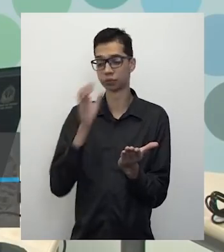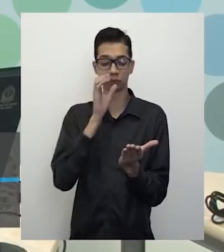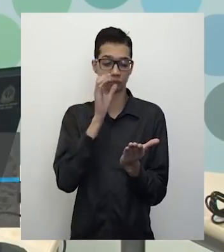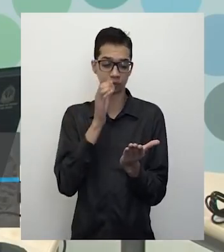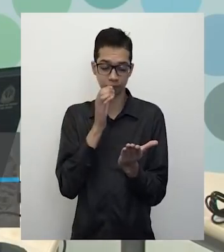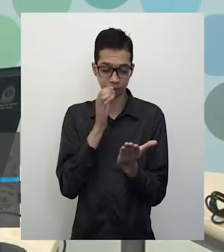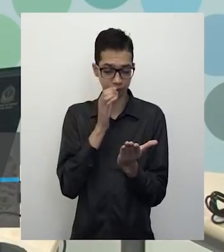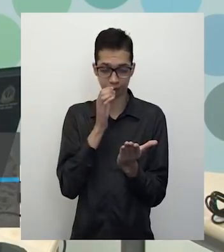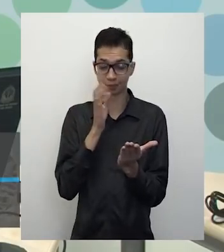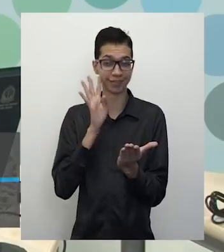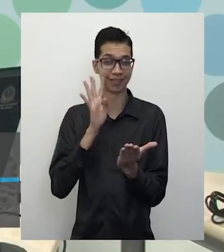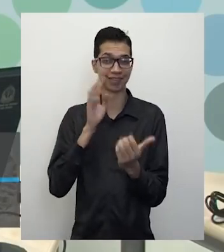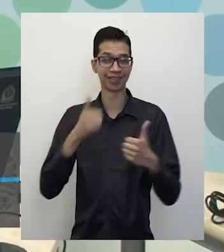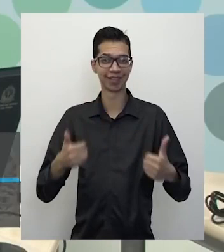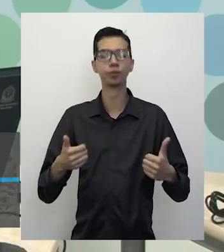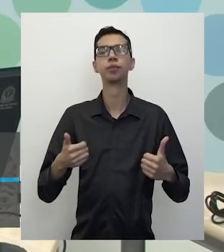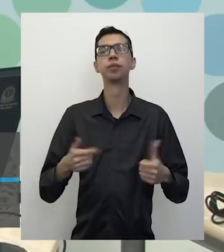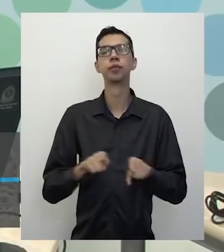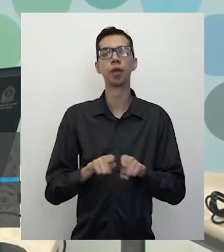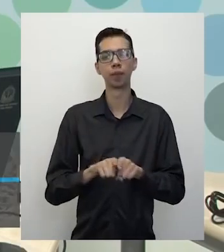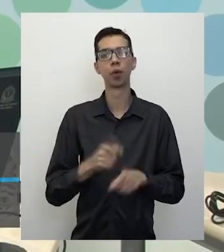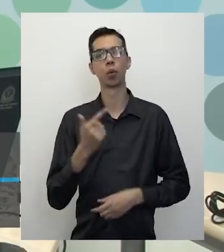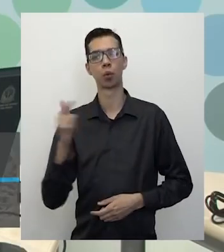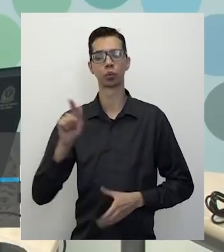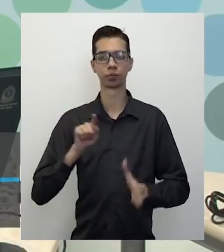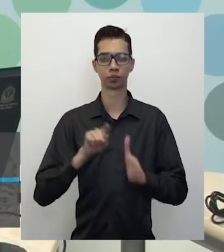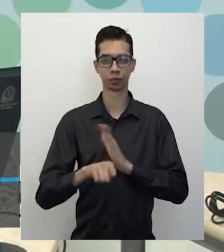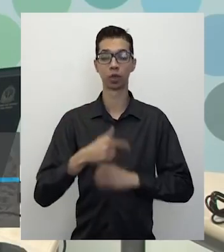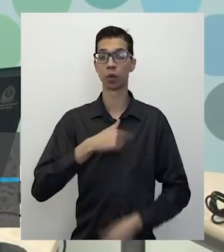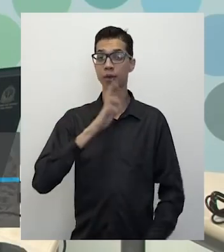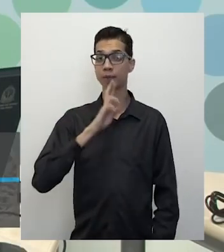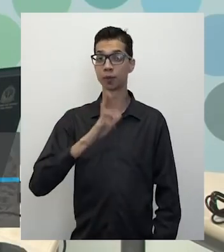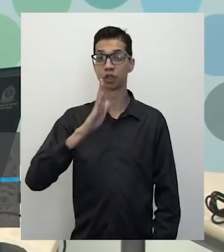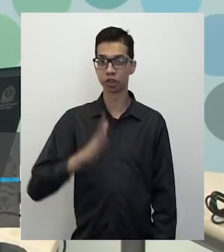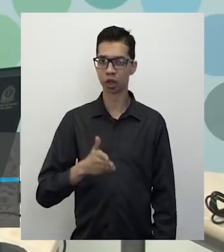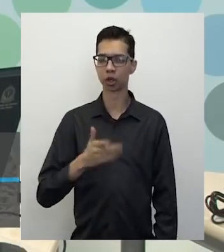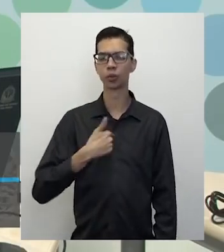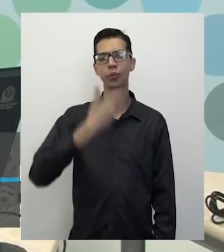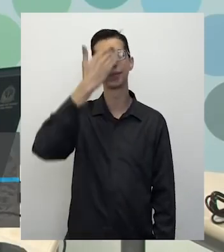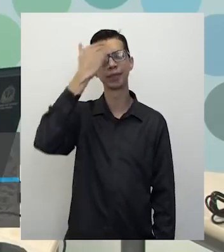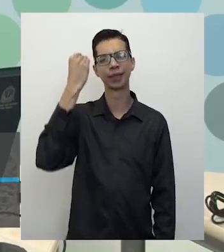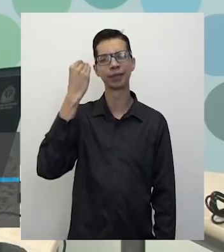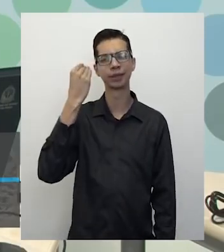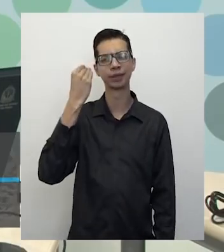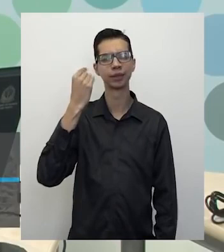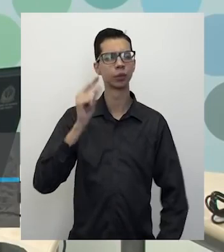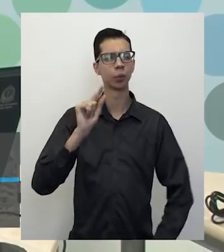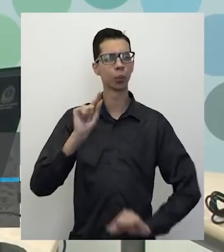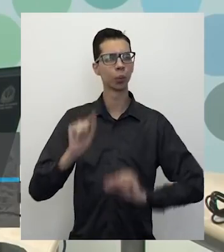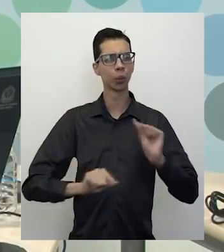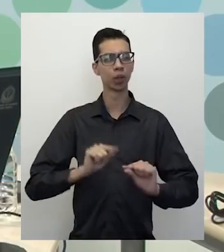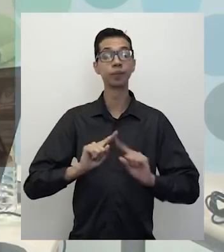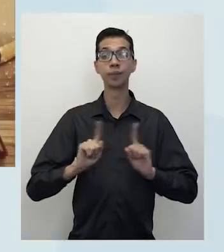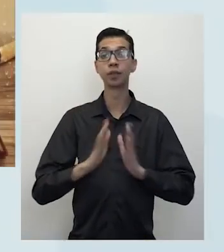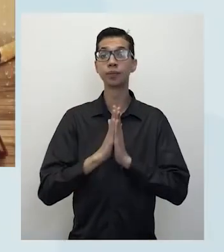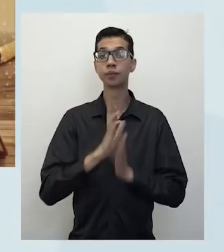legal, gente. E aí nós temos mais uma perguntinha aí que eu acabei de dar a resposta. Esqueci dessa pergunta. Mas respondam aí pra mim.